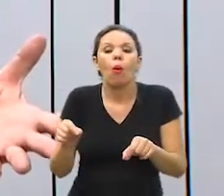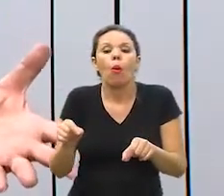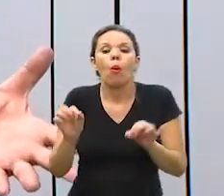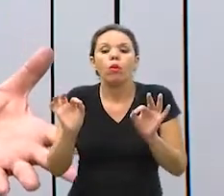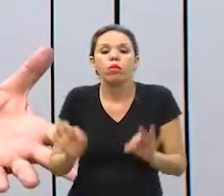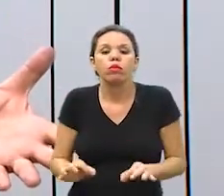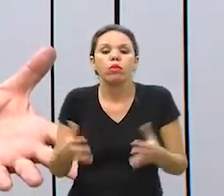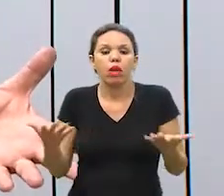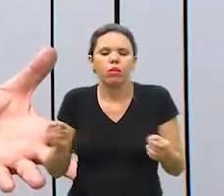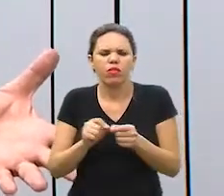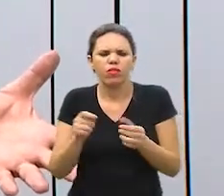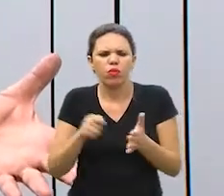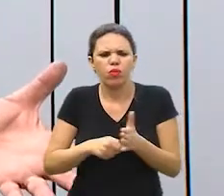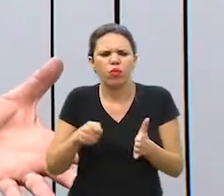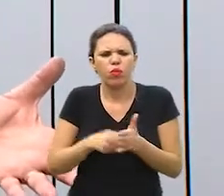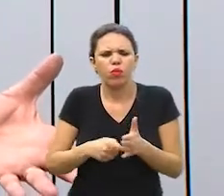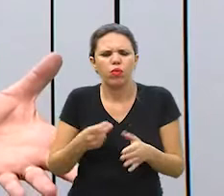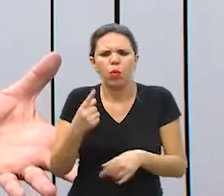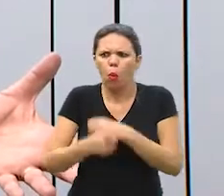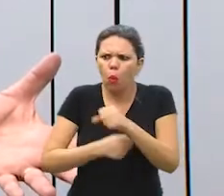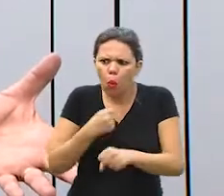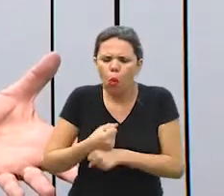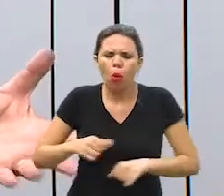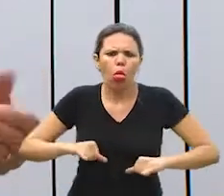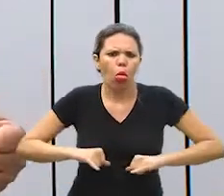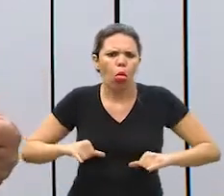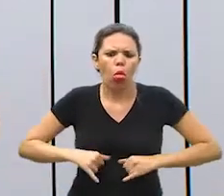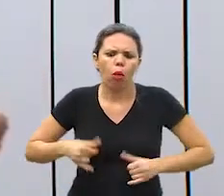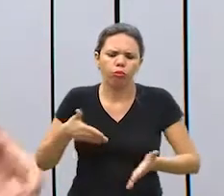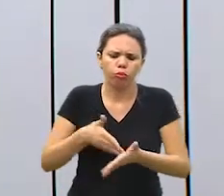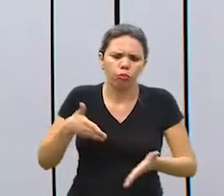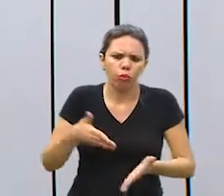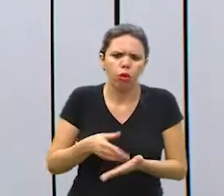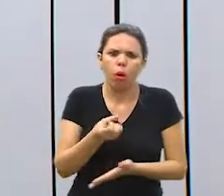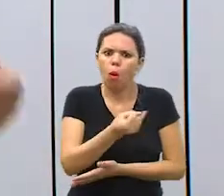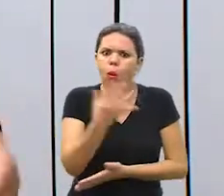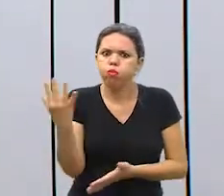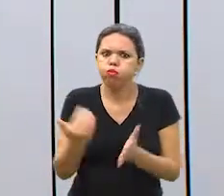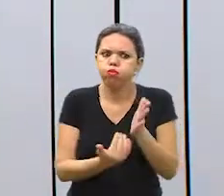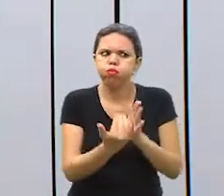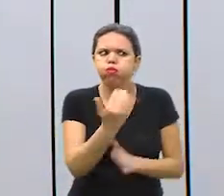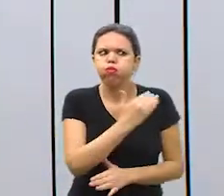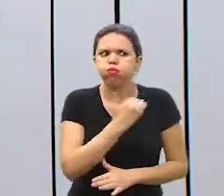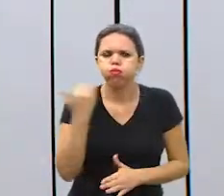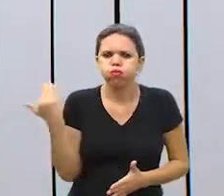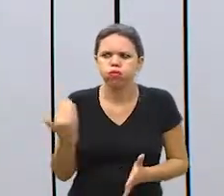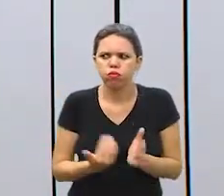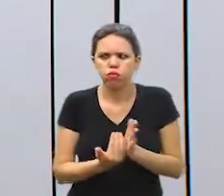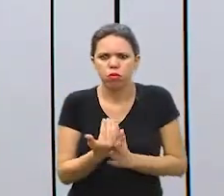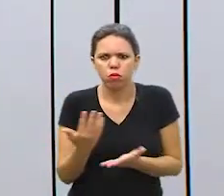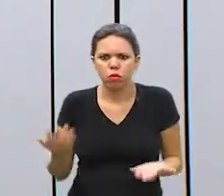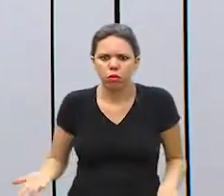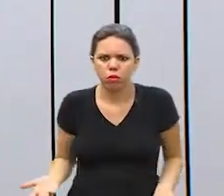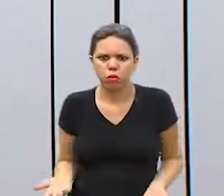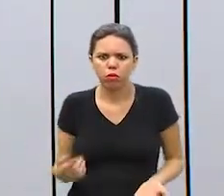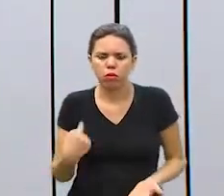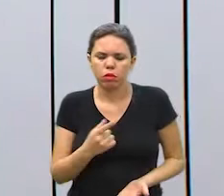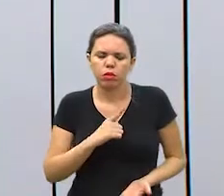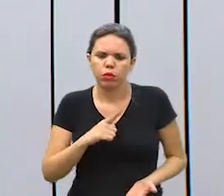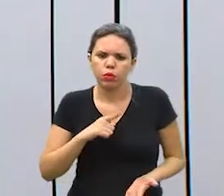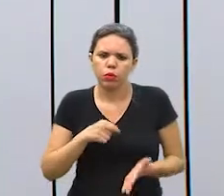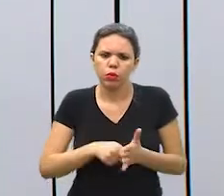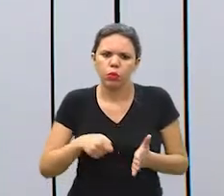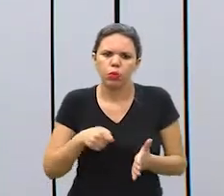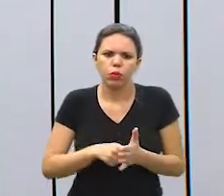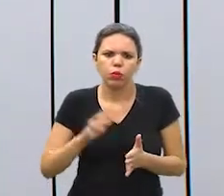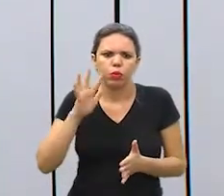porque nós estamos batendo cabeça já faz um ano, e a quantidade de óbitos só aumenta. Então, nós temos que